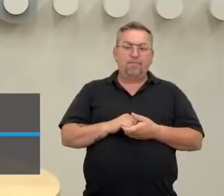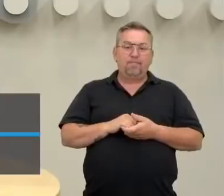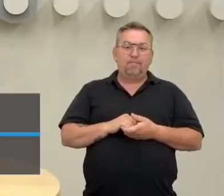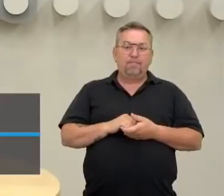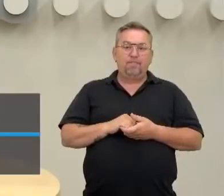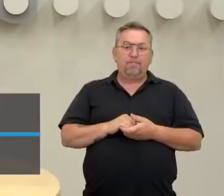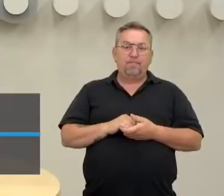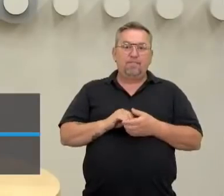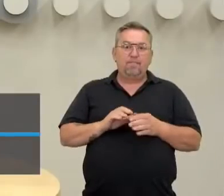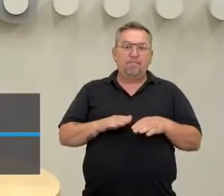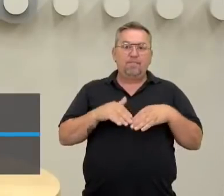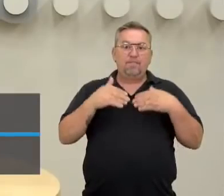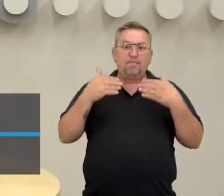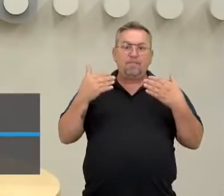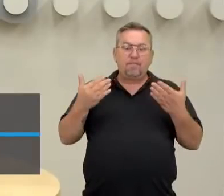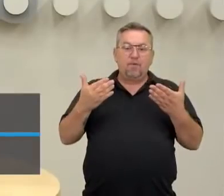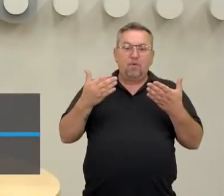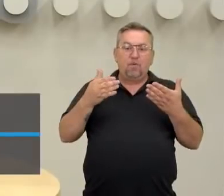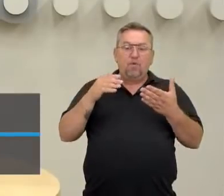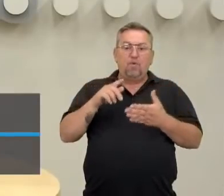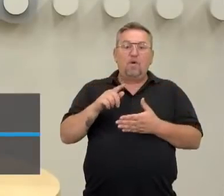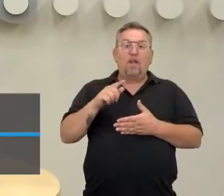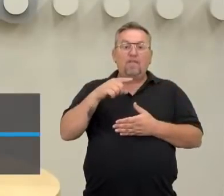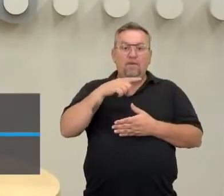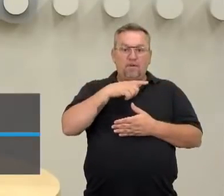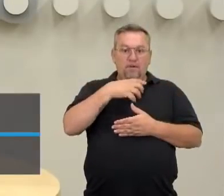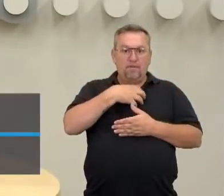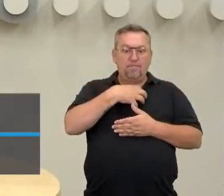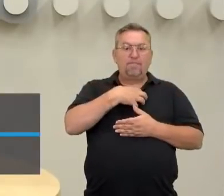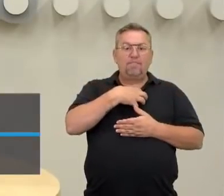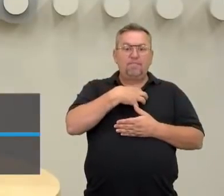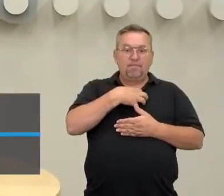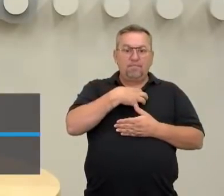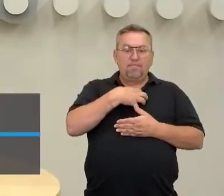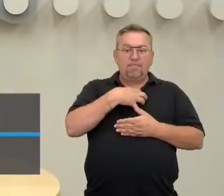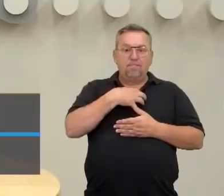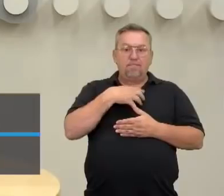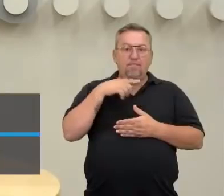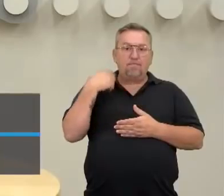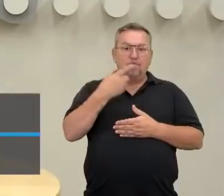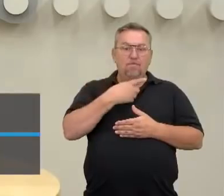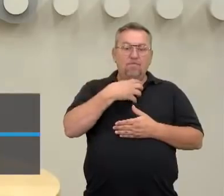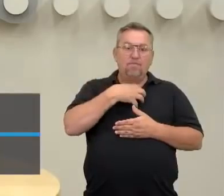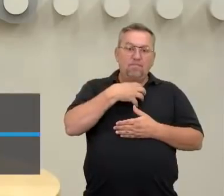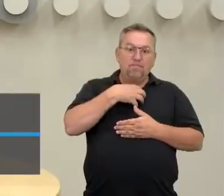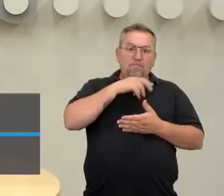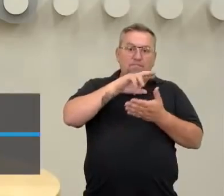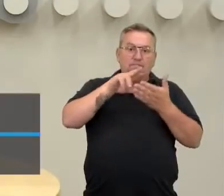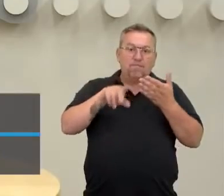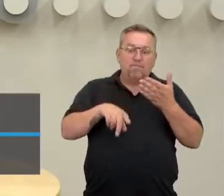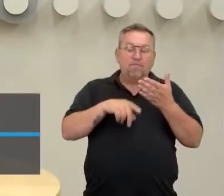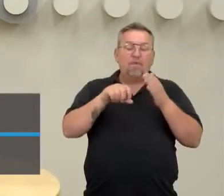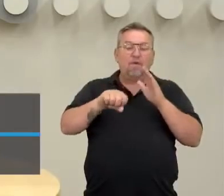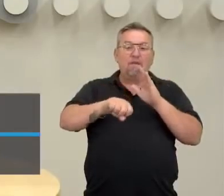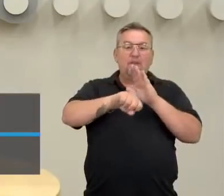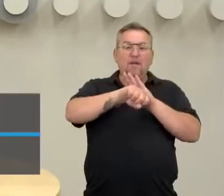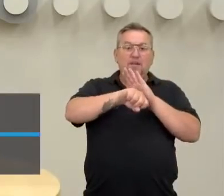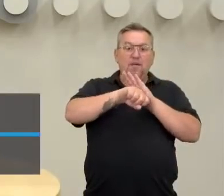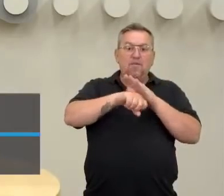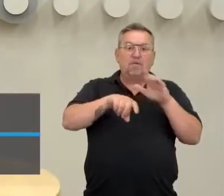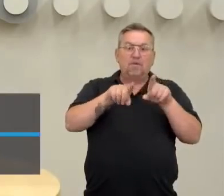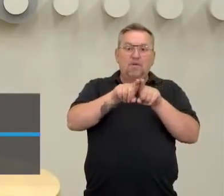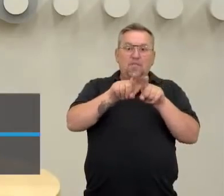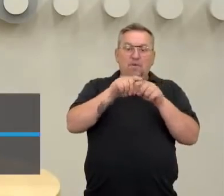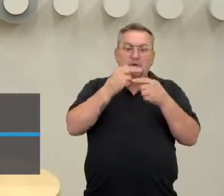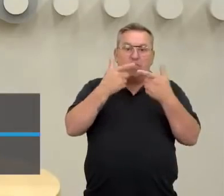imagem? Então, o grafite, ele tem essa característica, justamente de nós termos, né, caracteres, símbolos, né,